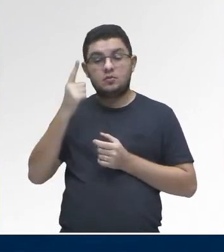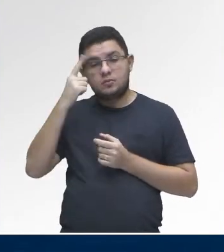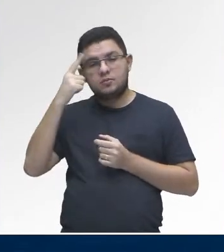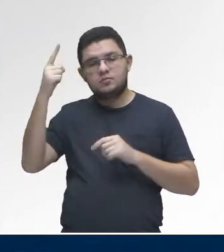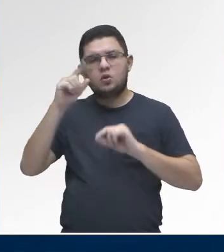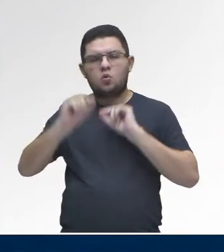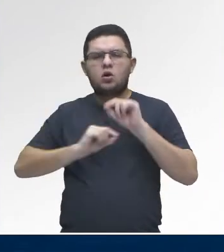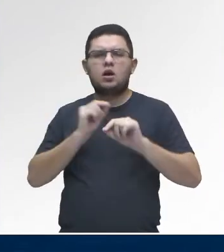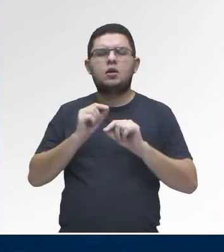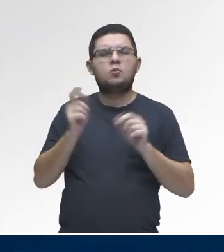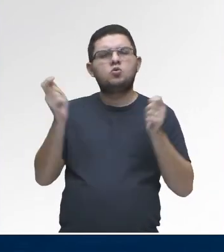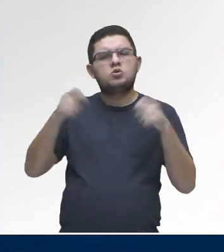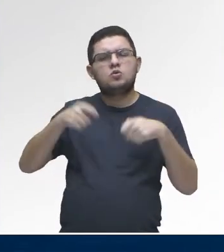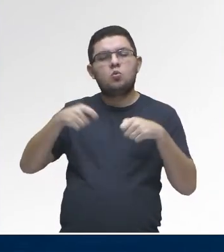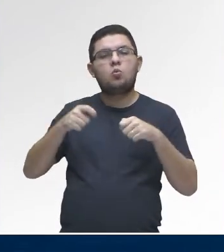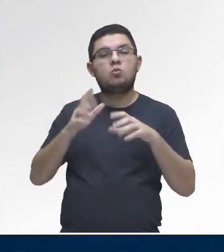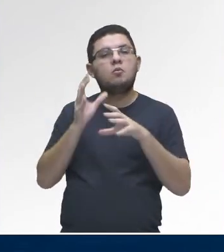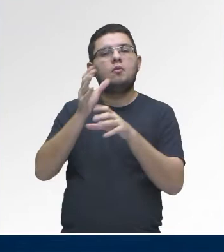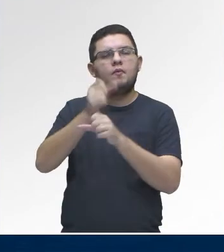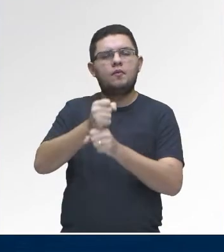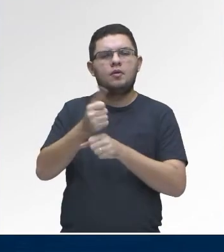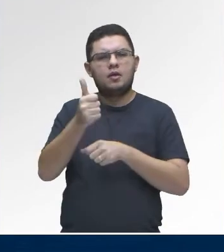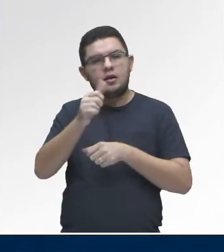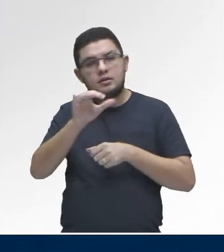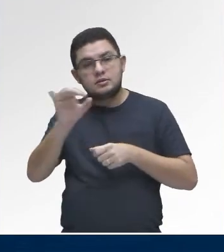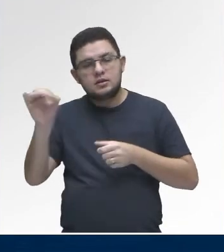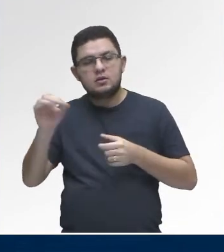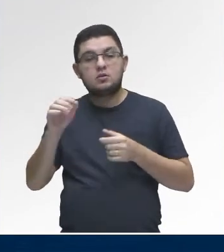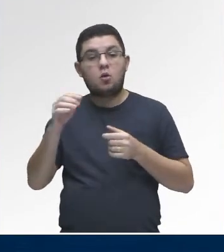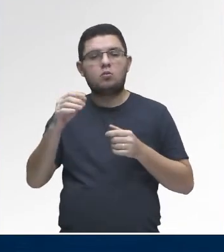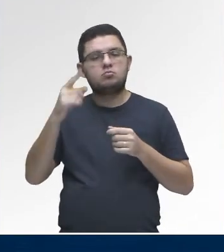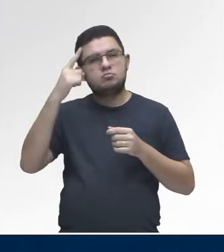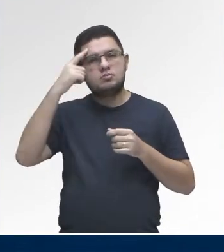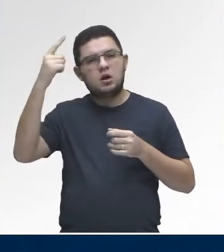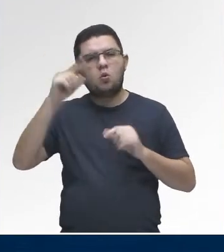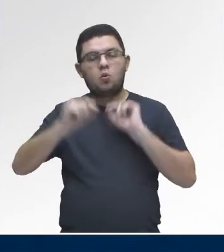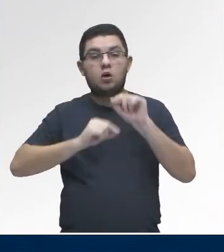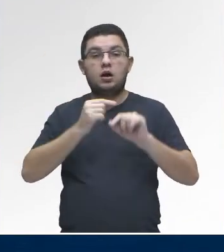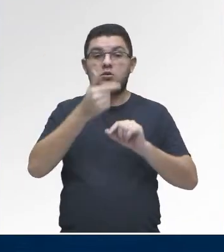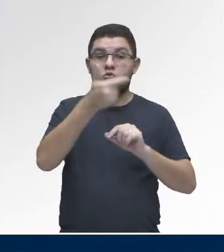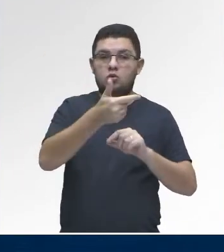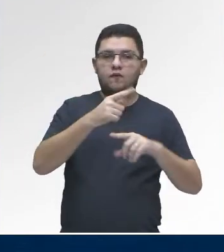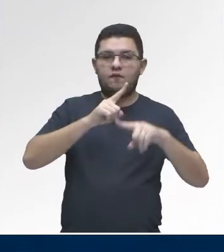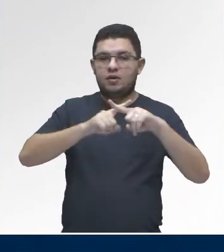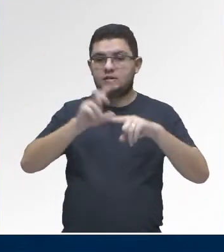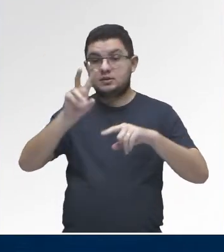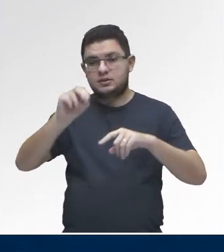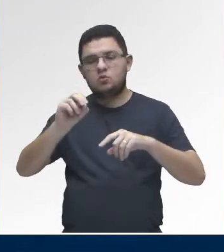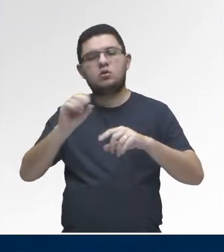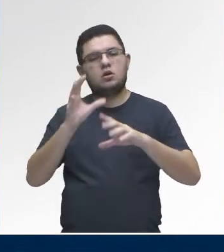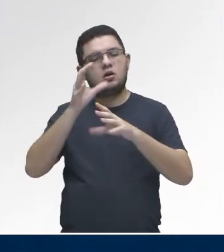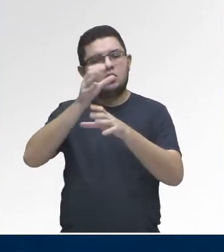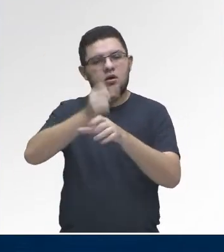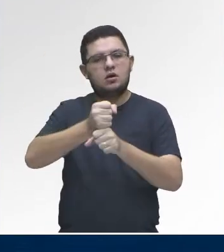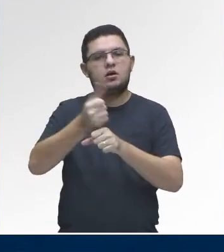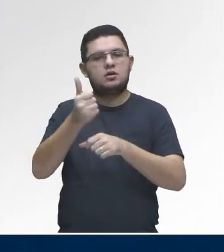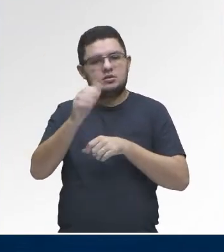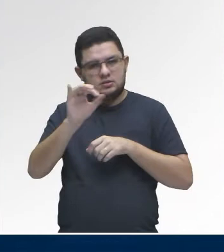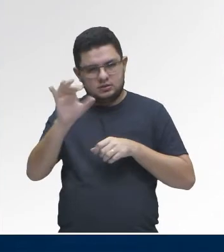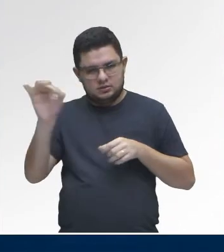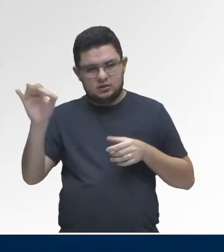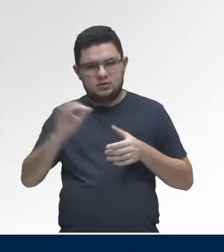assim a gente consegue chegar no valor de 50, né? Esse x vale 50, porque eu